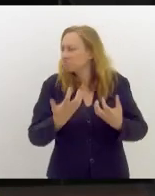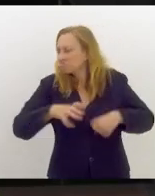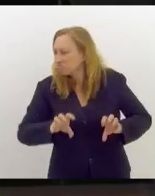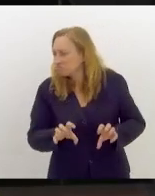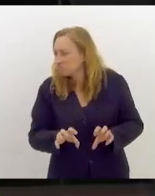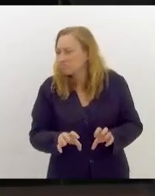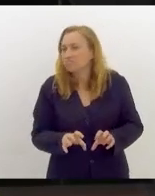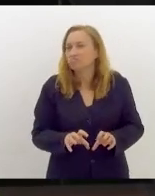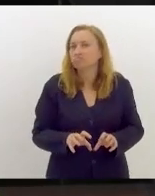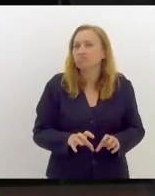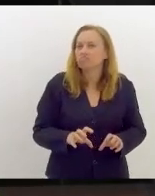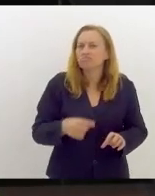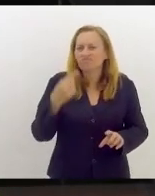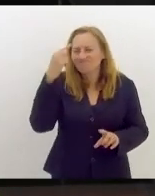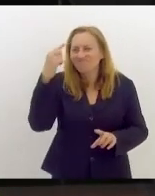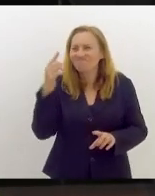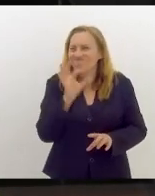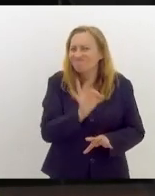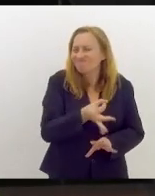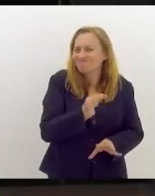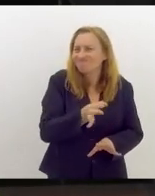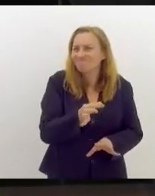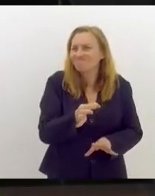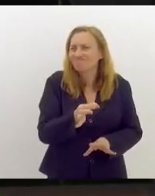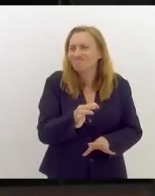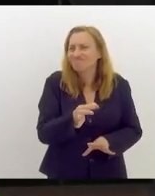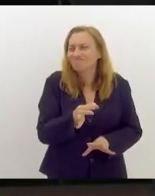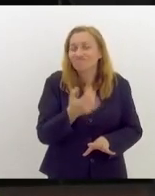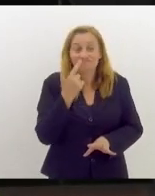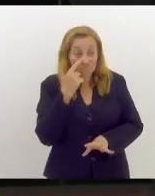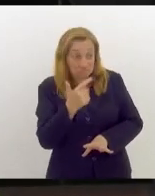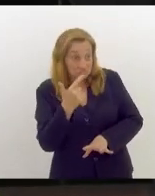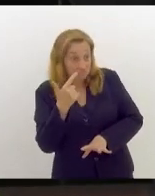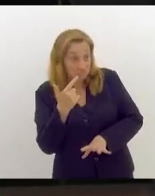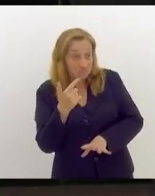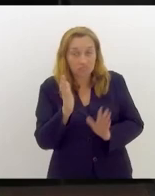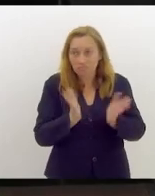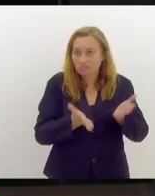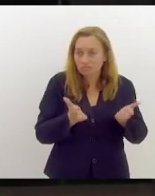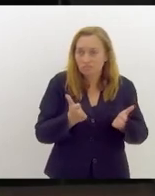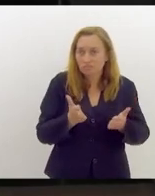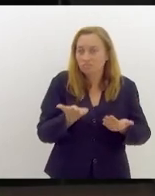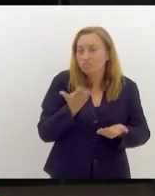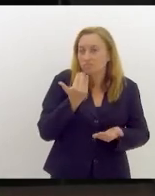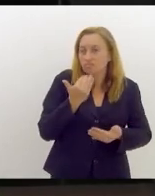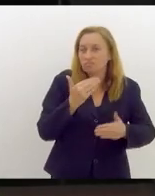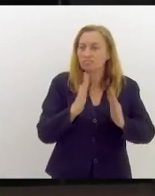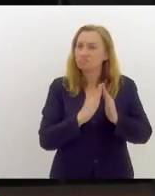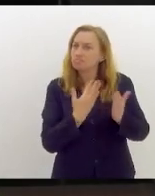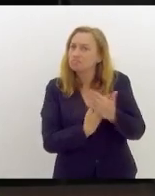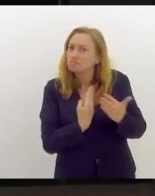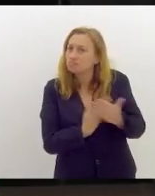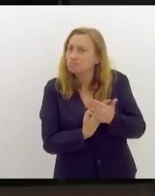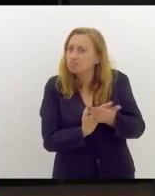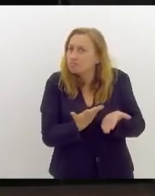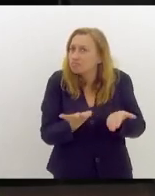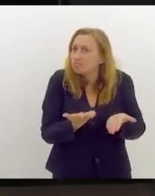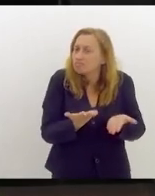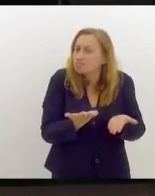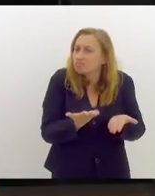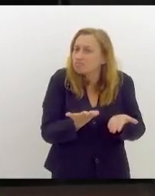quer ter mais uma lógica totalmente absurda como vemos agora a merenda escolar sendo